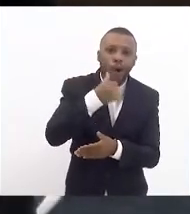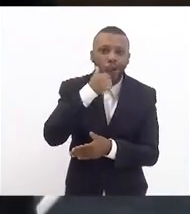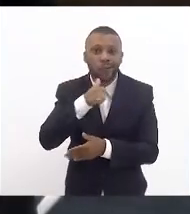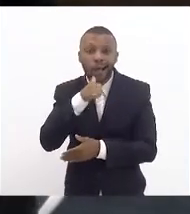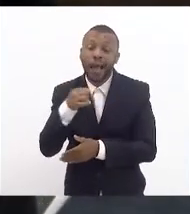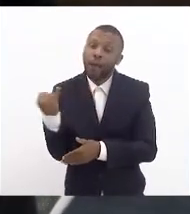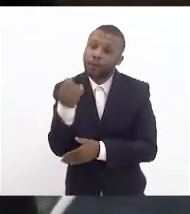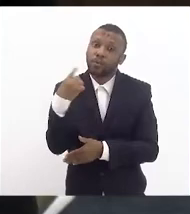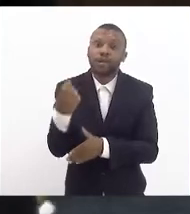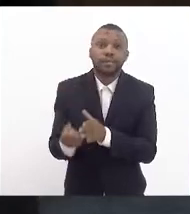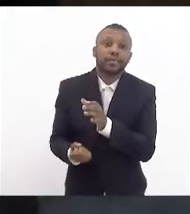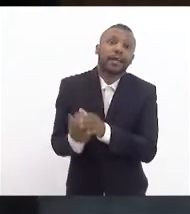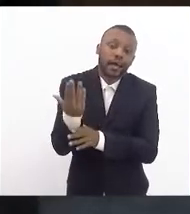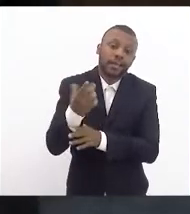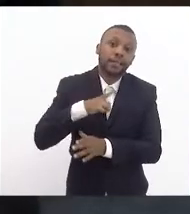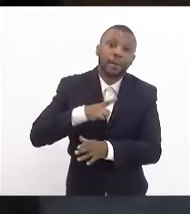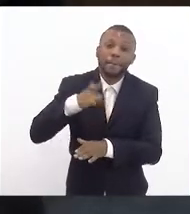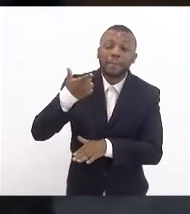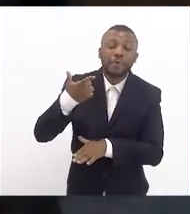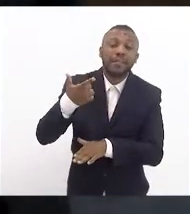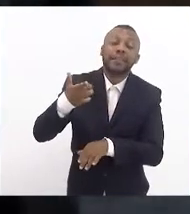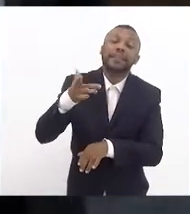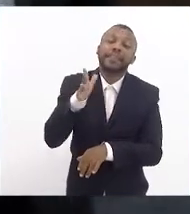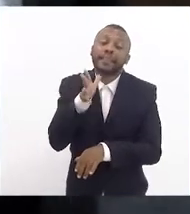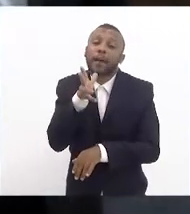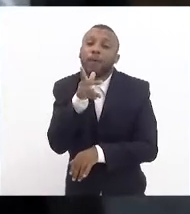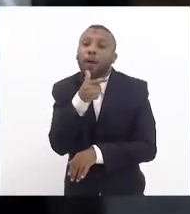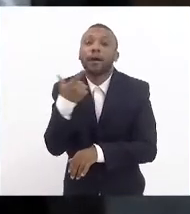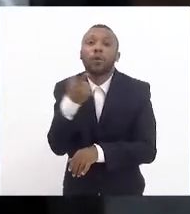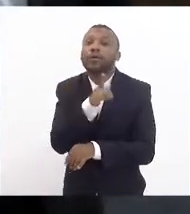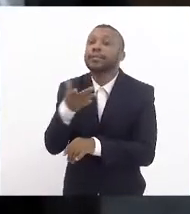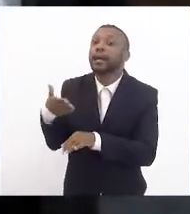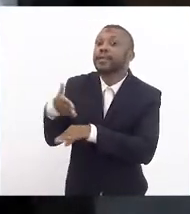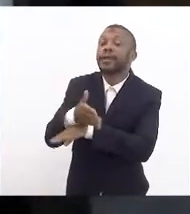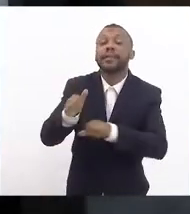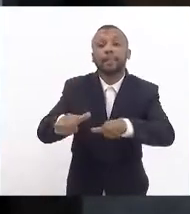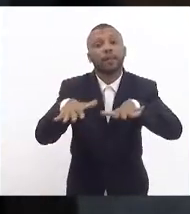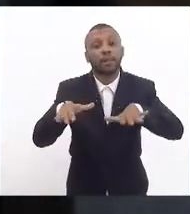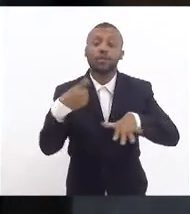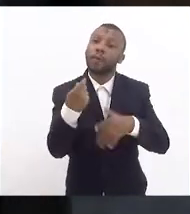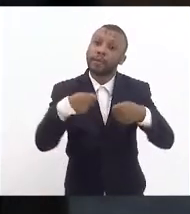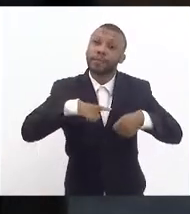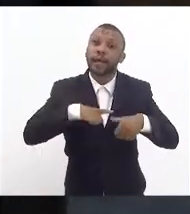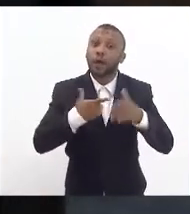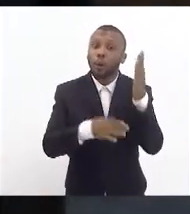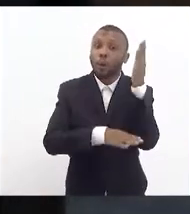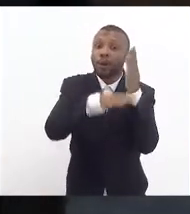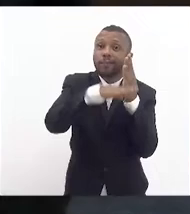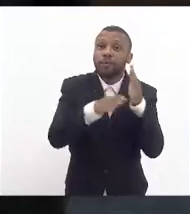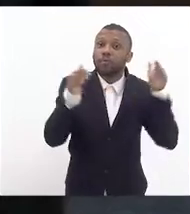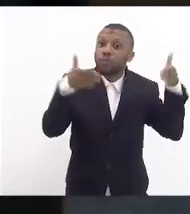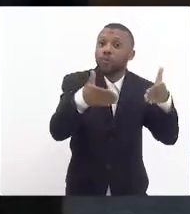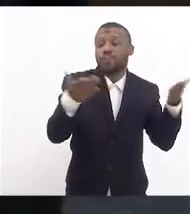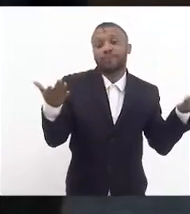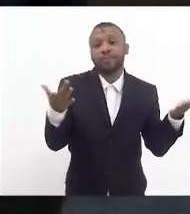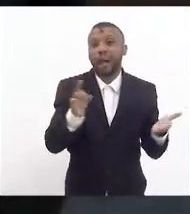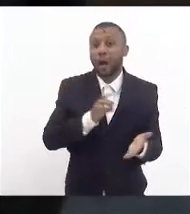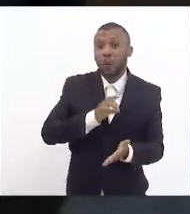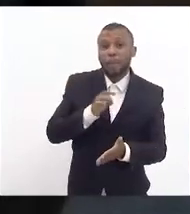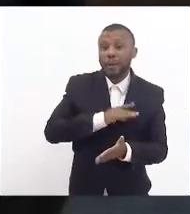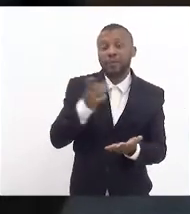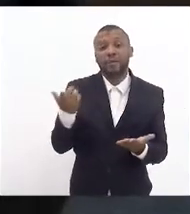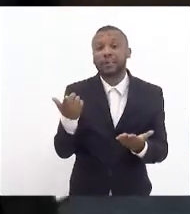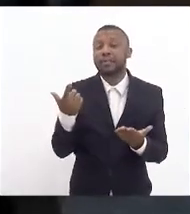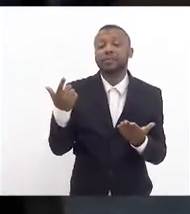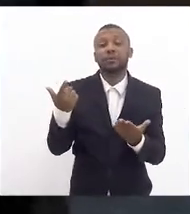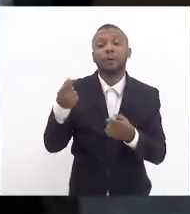critério, porque são mais de 15 minutos para acessar aqui. Deixa eu dizer. A gente tem que ter um elevador exclusivo. Se alguém está com medo do politicamente correto, não faz mal,